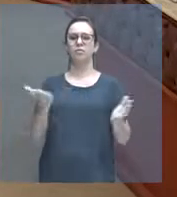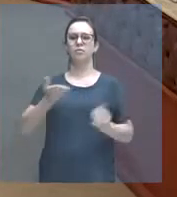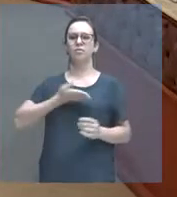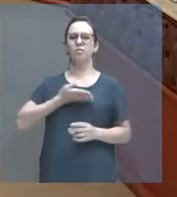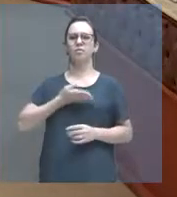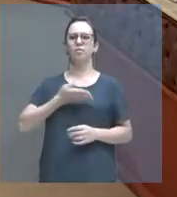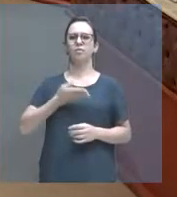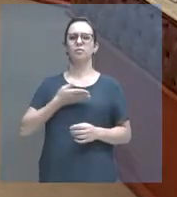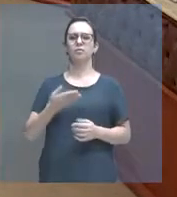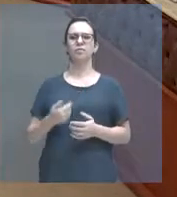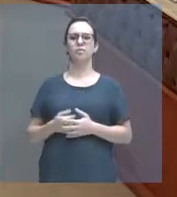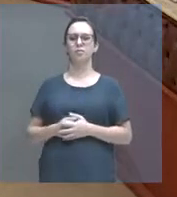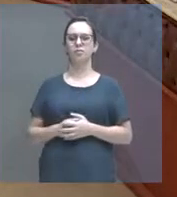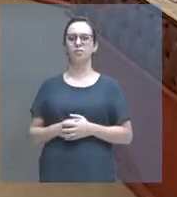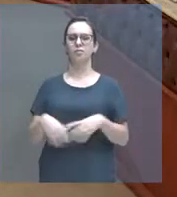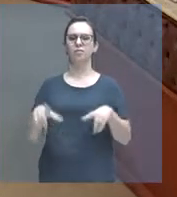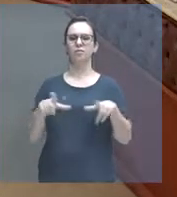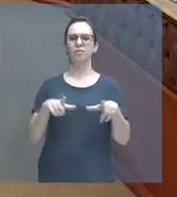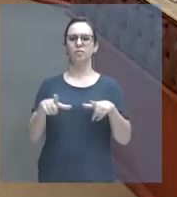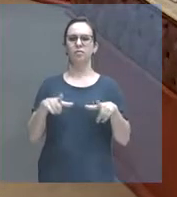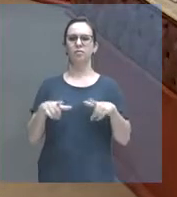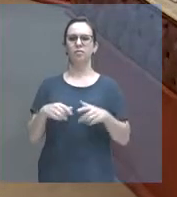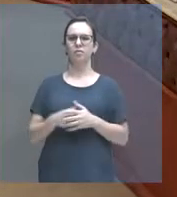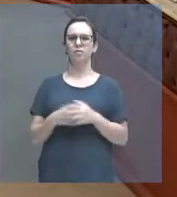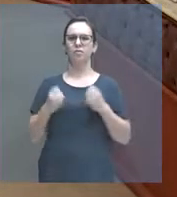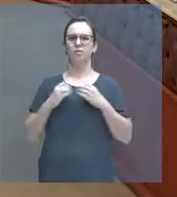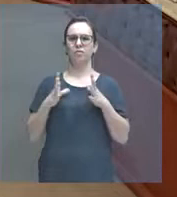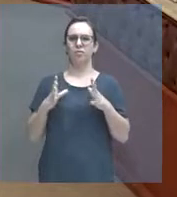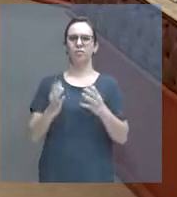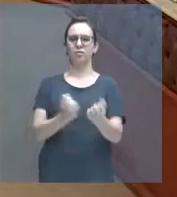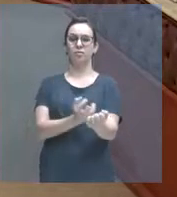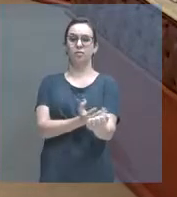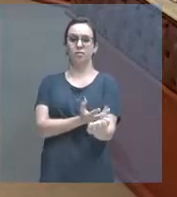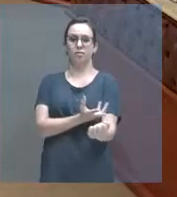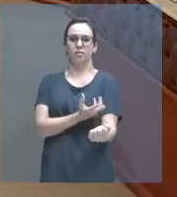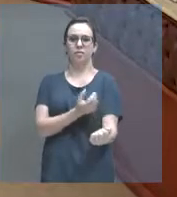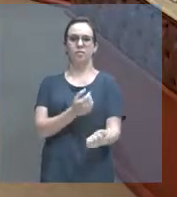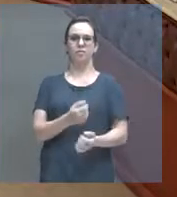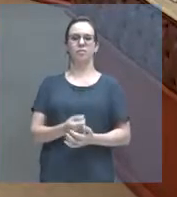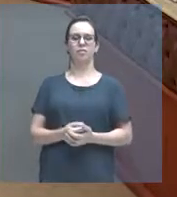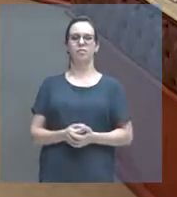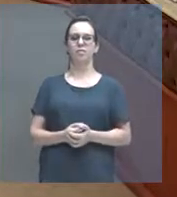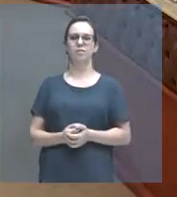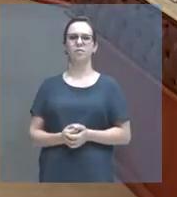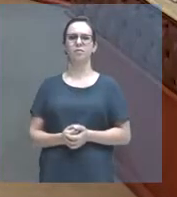e companheiro, está até surpreso, está emocionado aqui, o Sérgio,